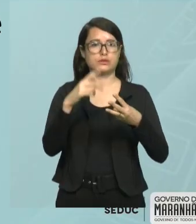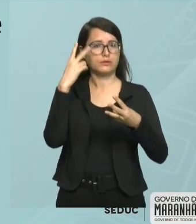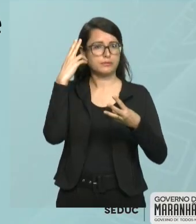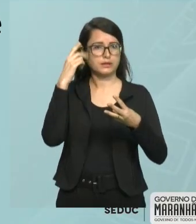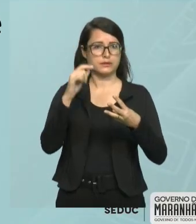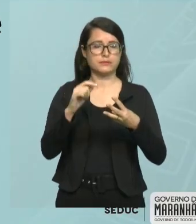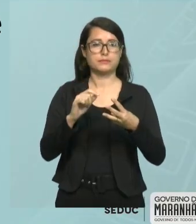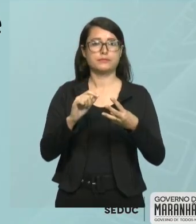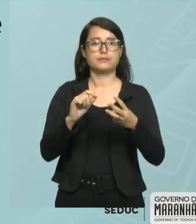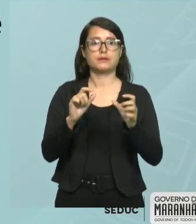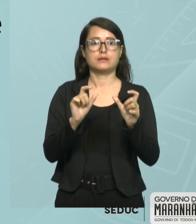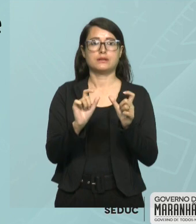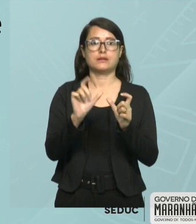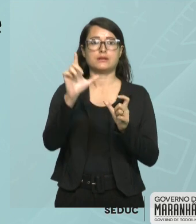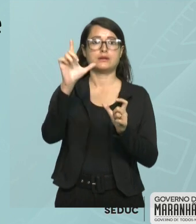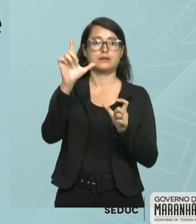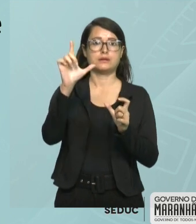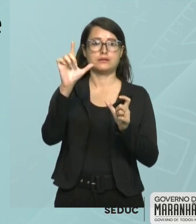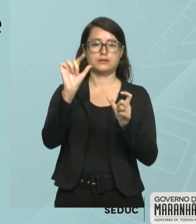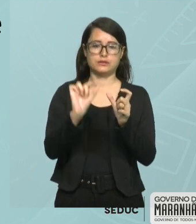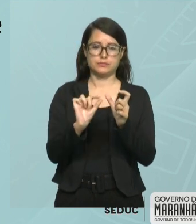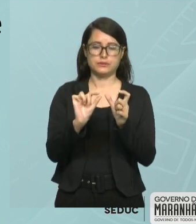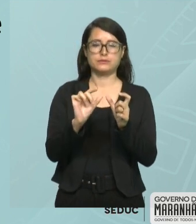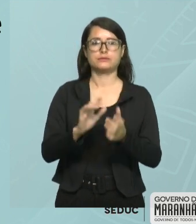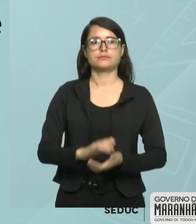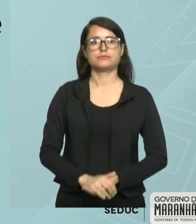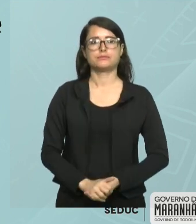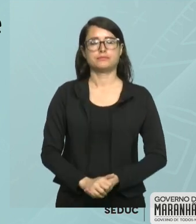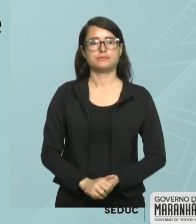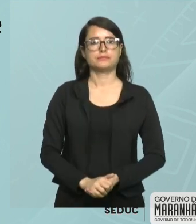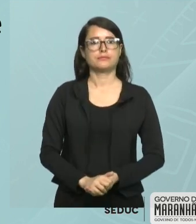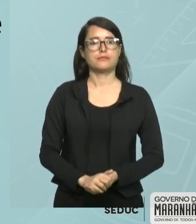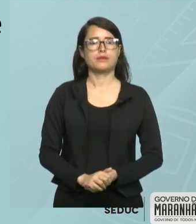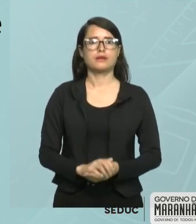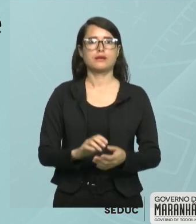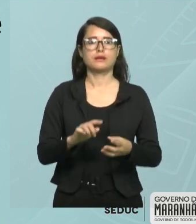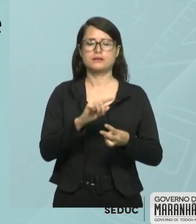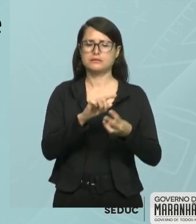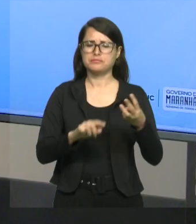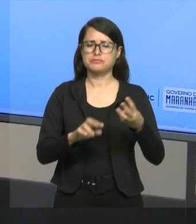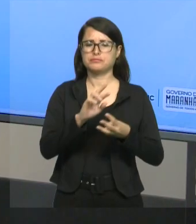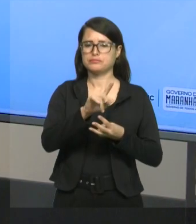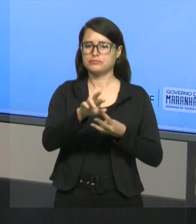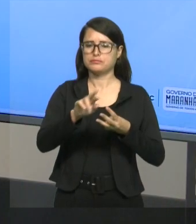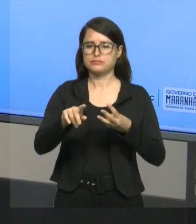normal, aumentativo e diminutivo. Essas variações de